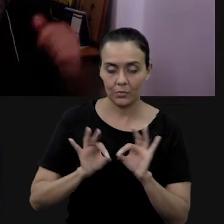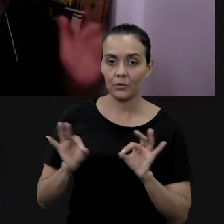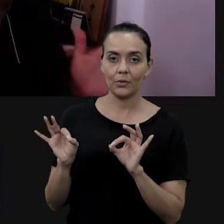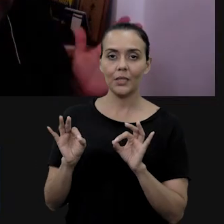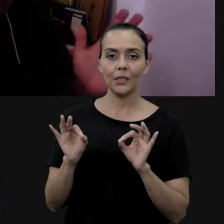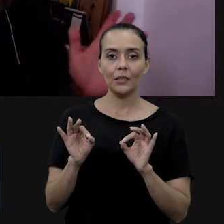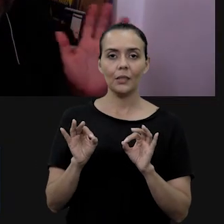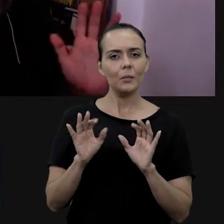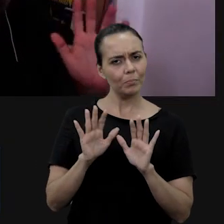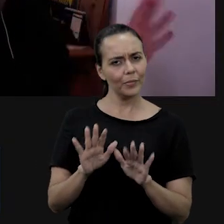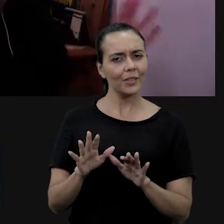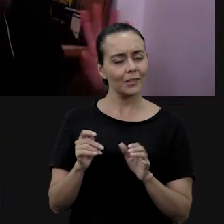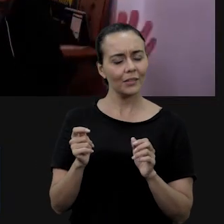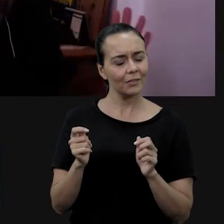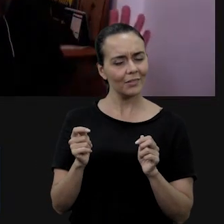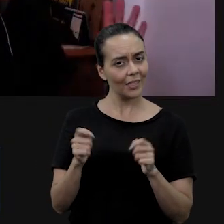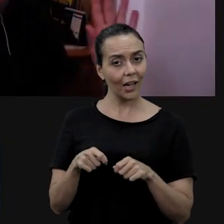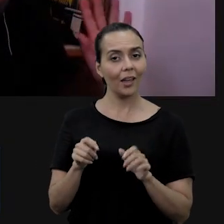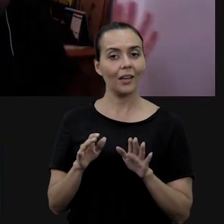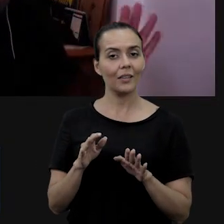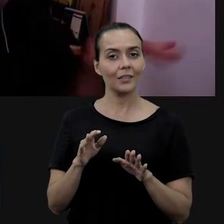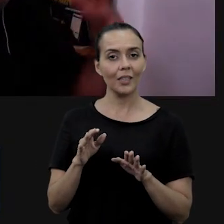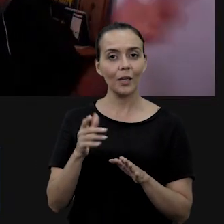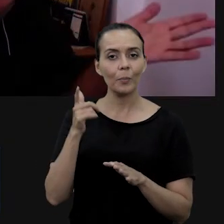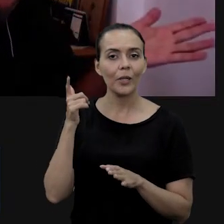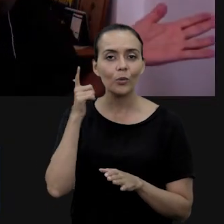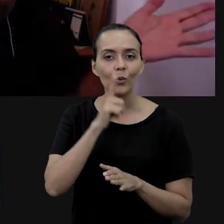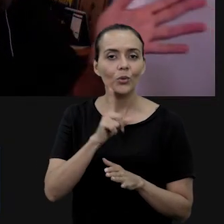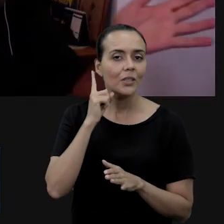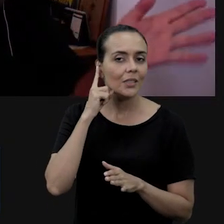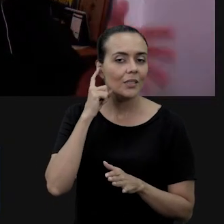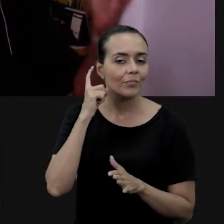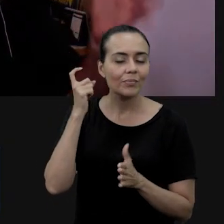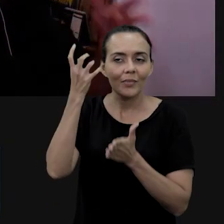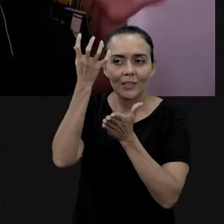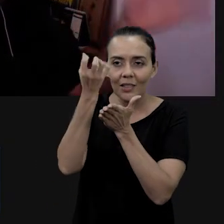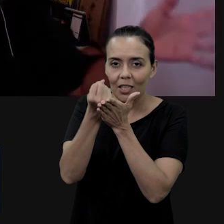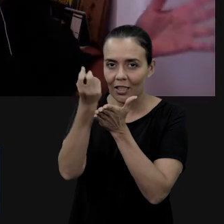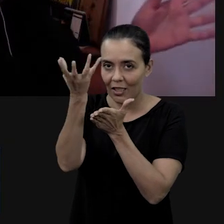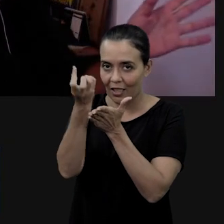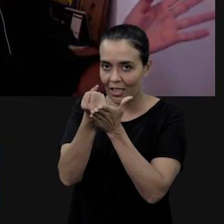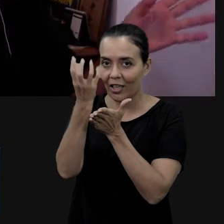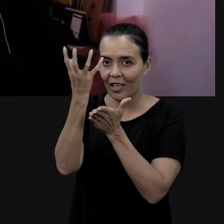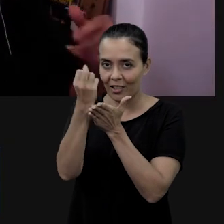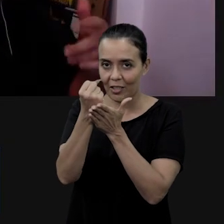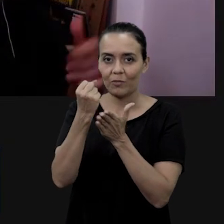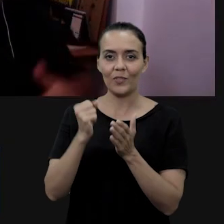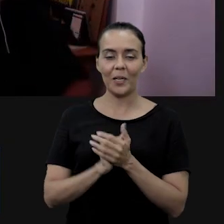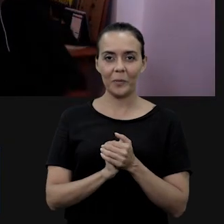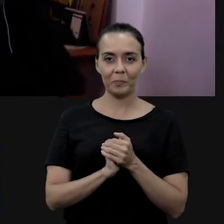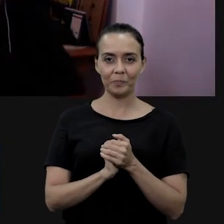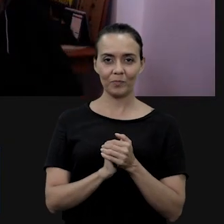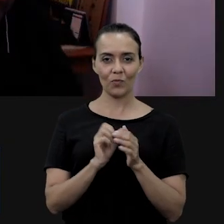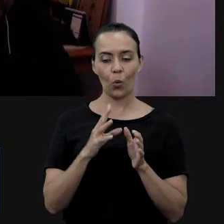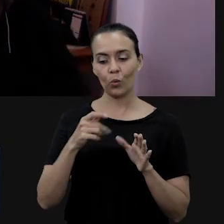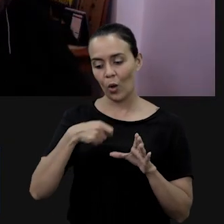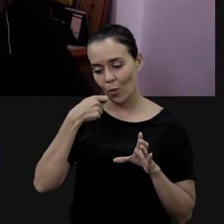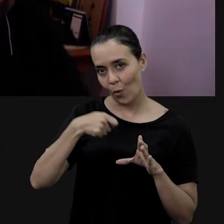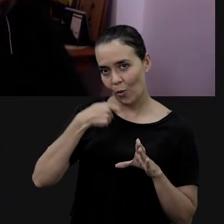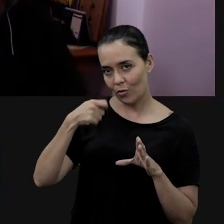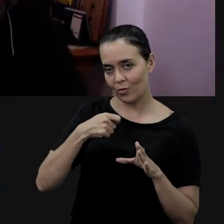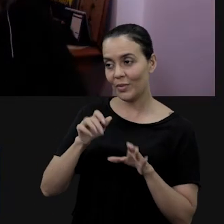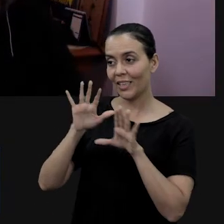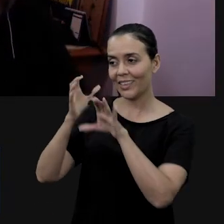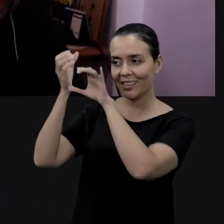pressão, mas Claro. em certos momentos pode se dar um jeito ali. O técnico, bom, ele precisa